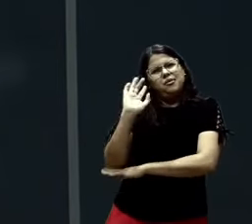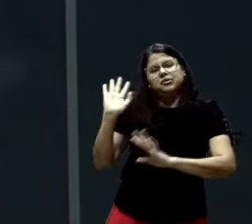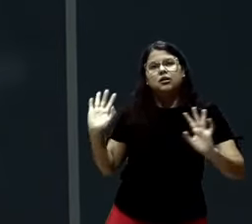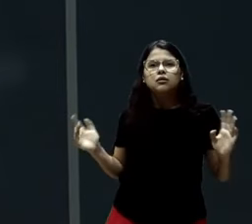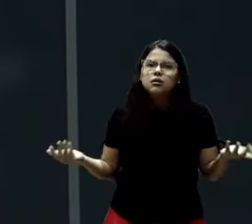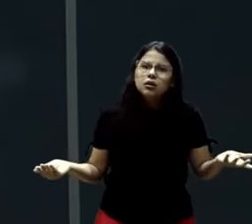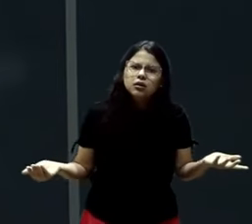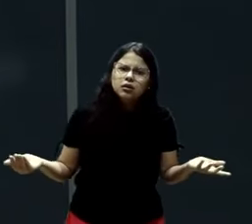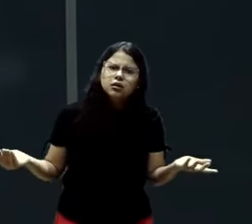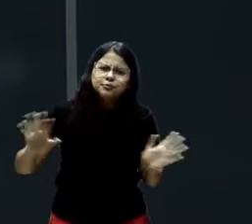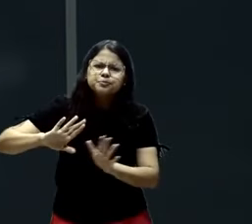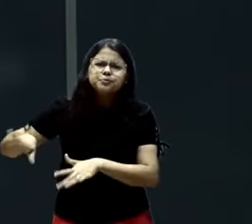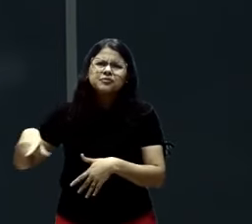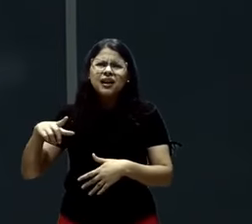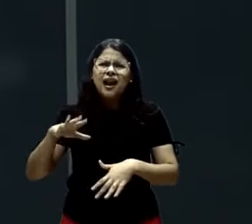Nós estamos como Moisés,